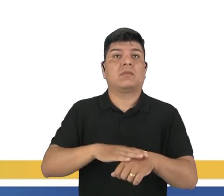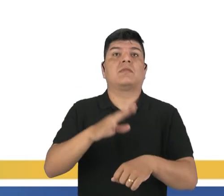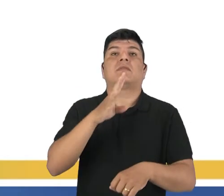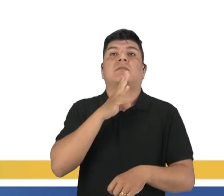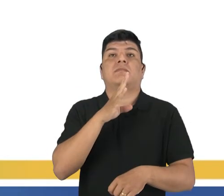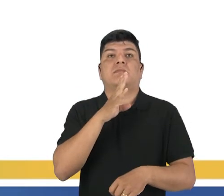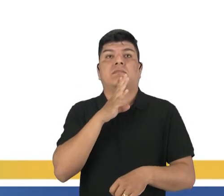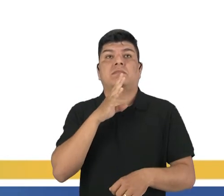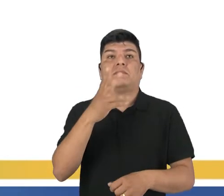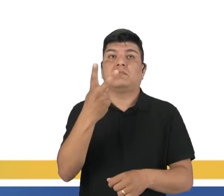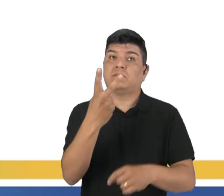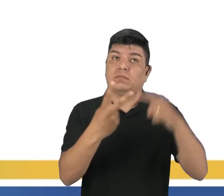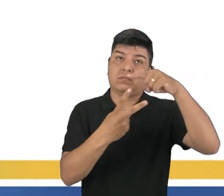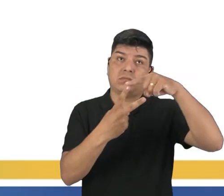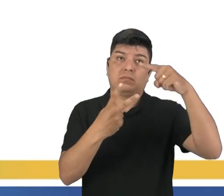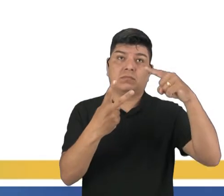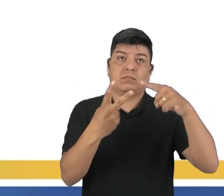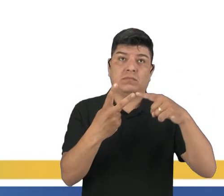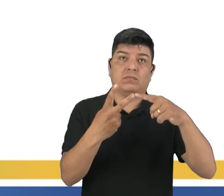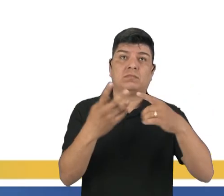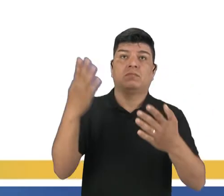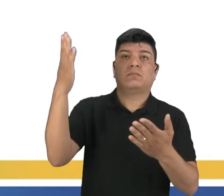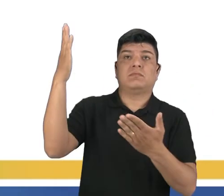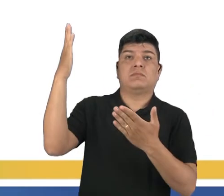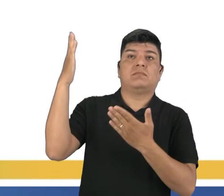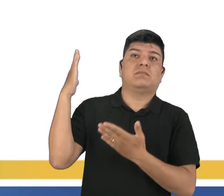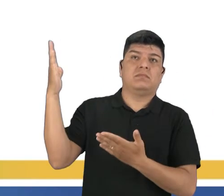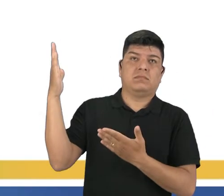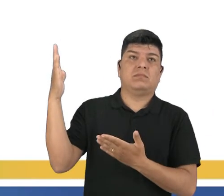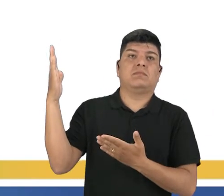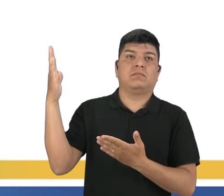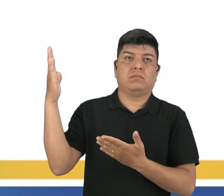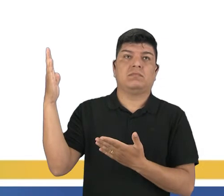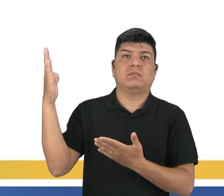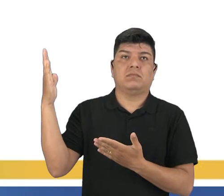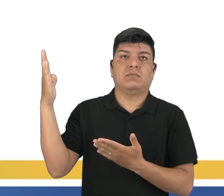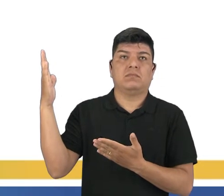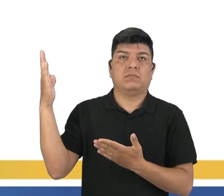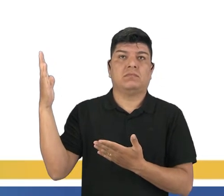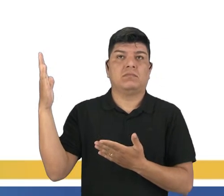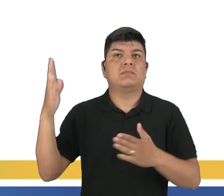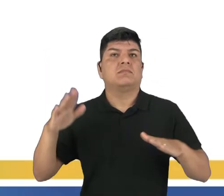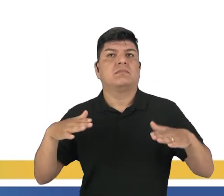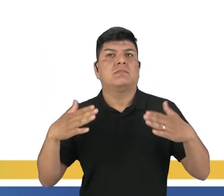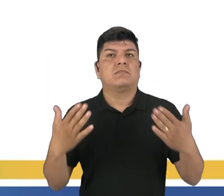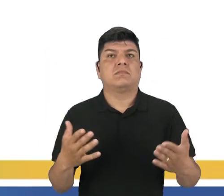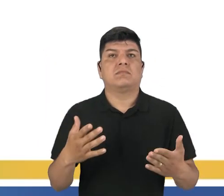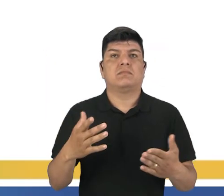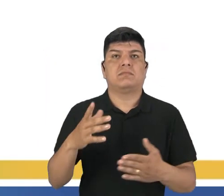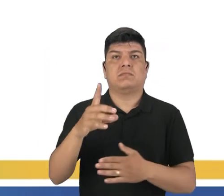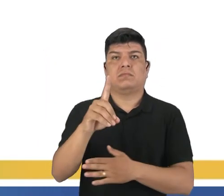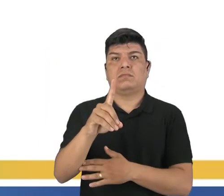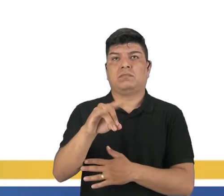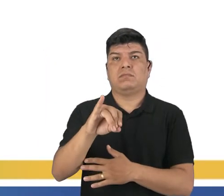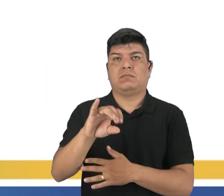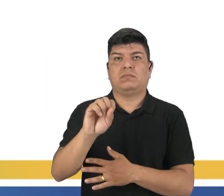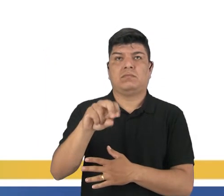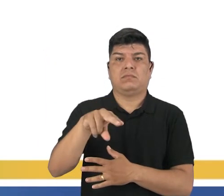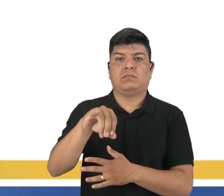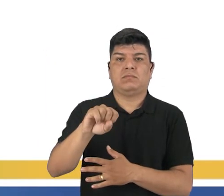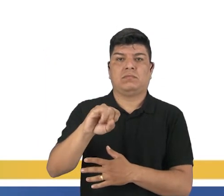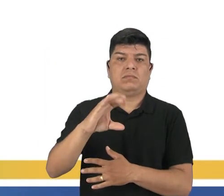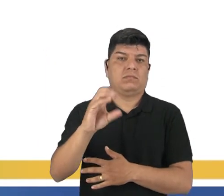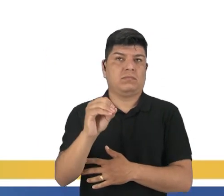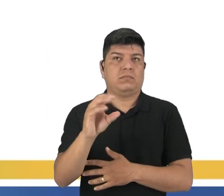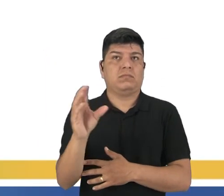Delfo. Este teatro tinha uma enorme arquibancada desenhada com uma meia-lua,